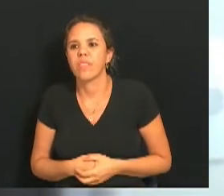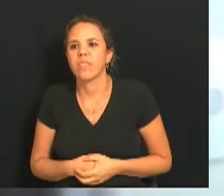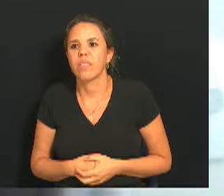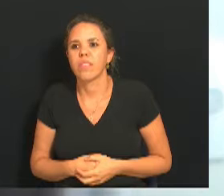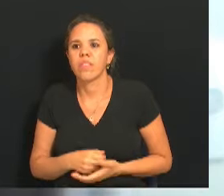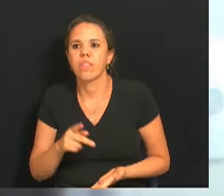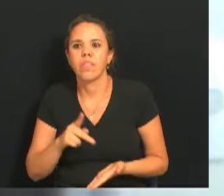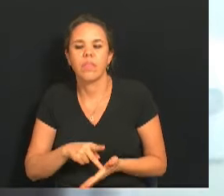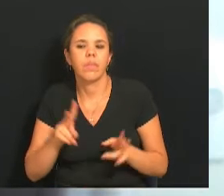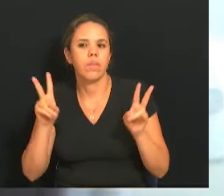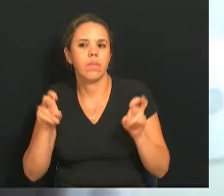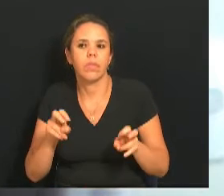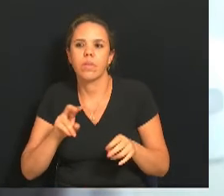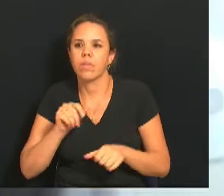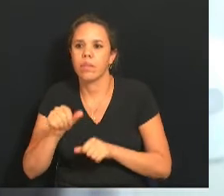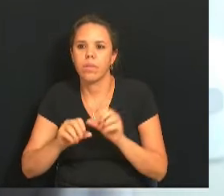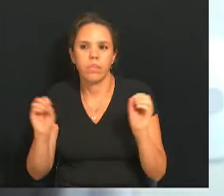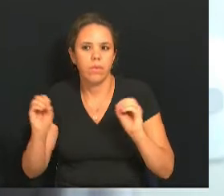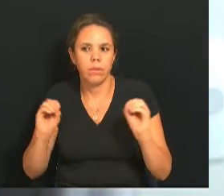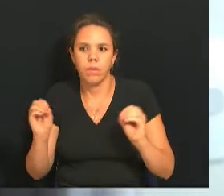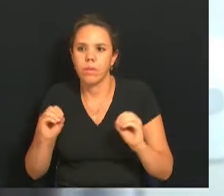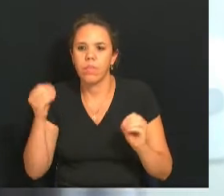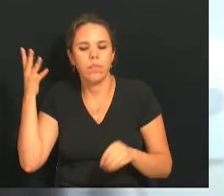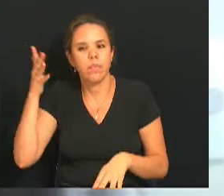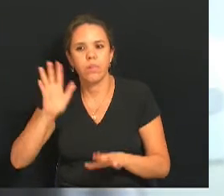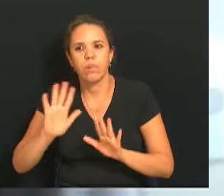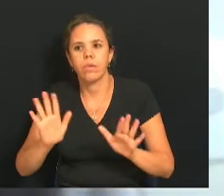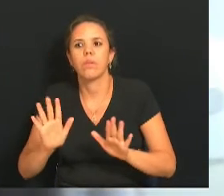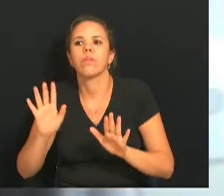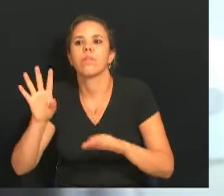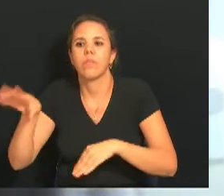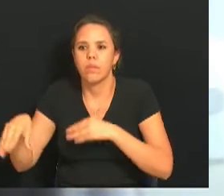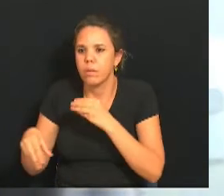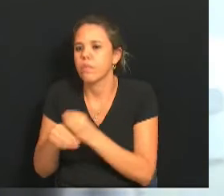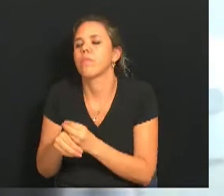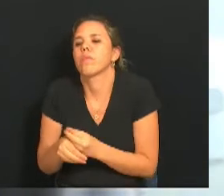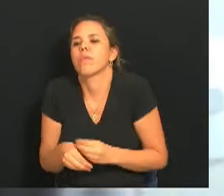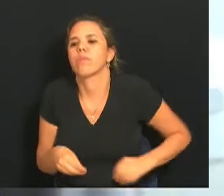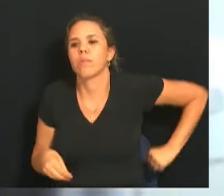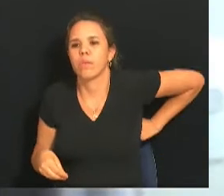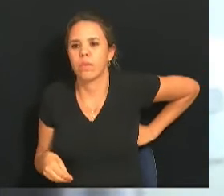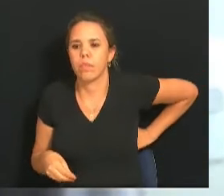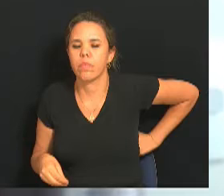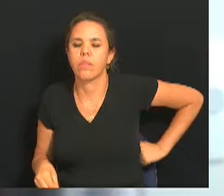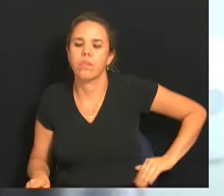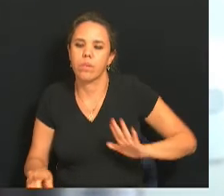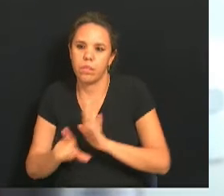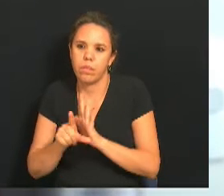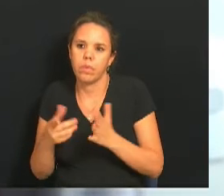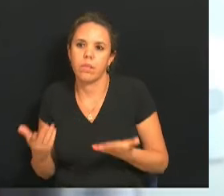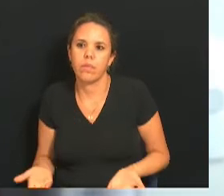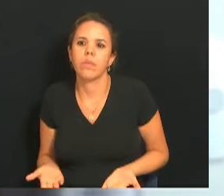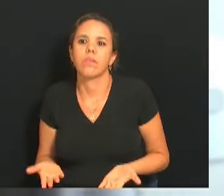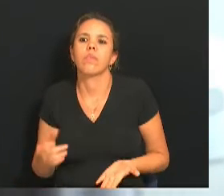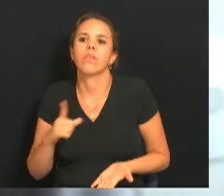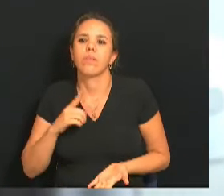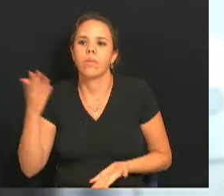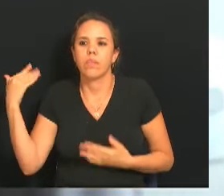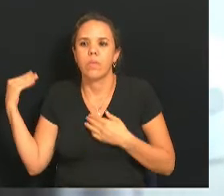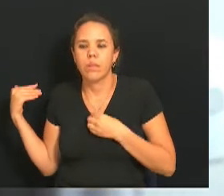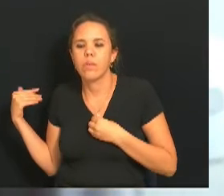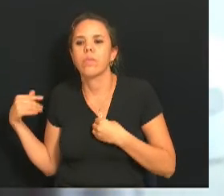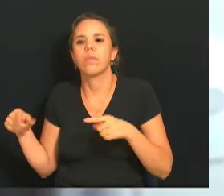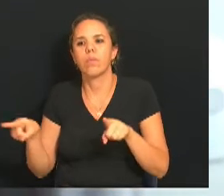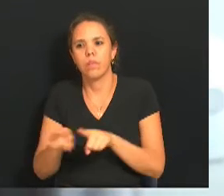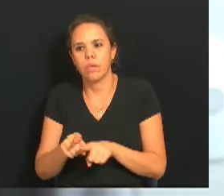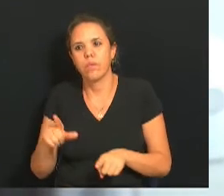se tratava de mudança alguma no fórum, mas da inclusão desse fórum na lei. Discutimos naquela ocasião também com o